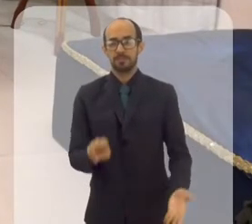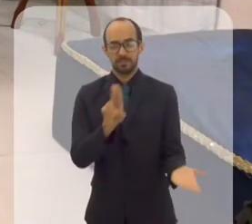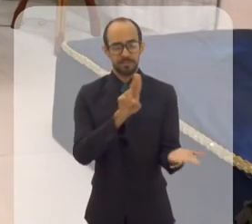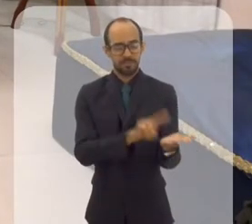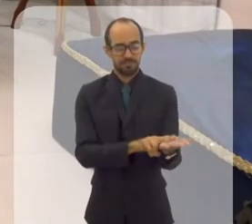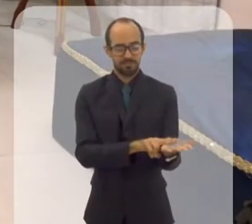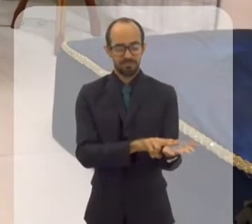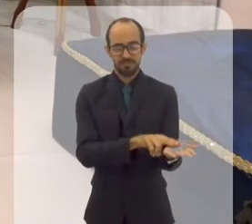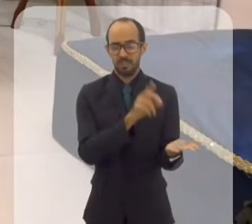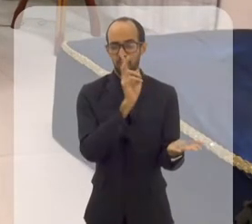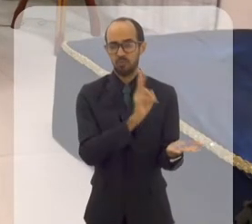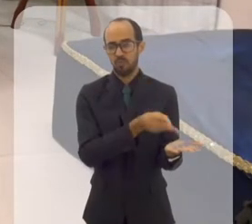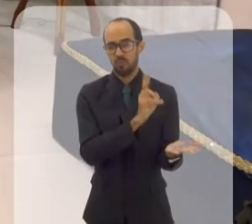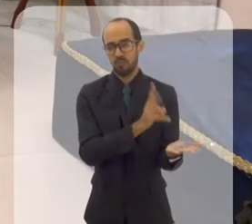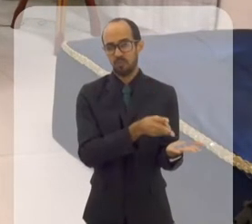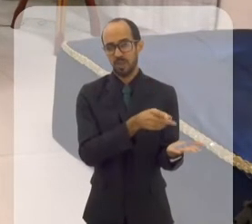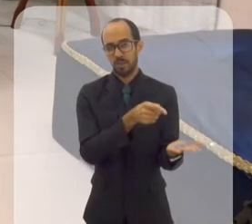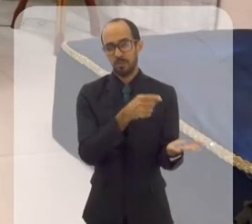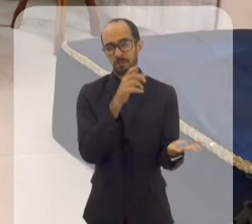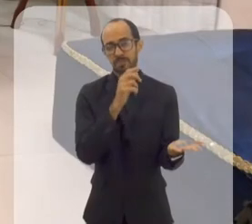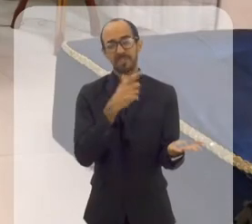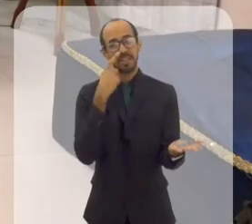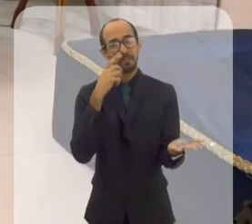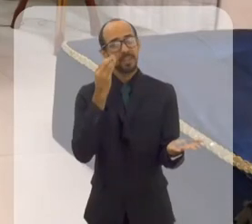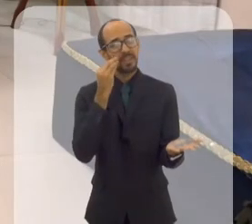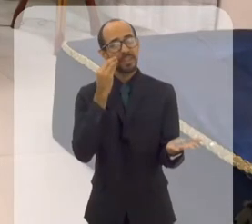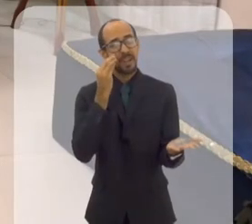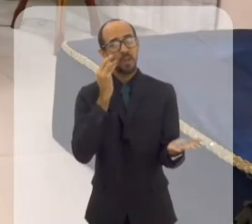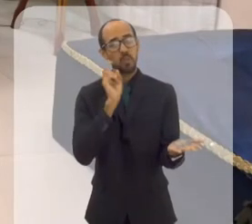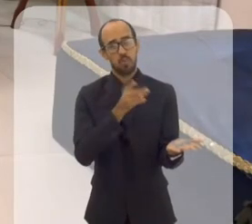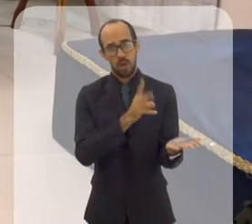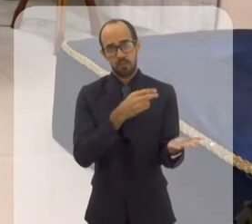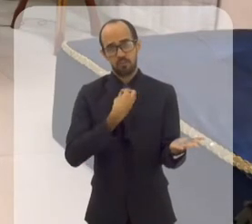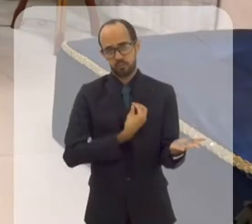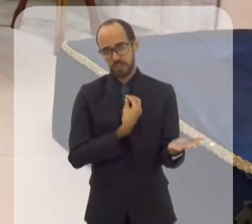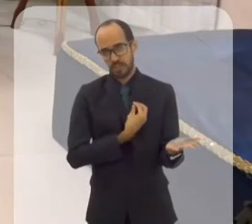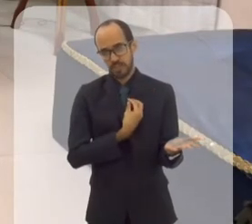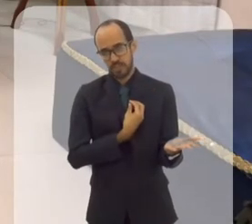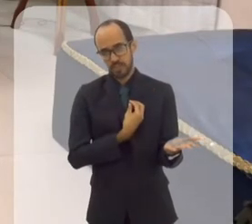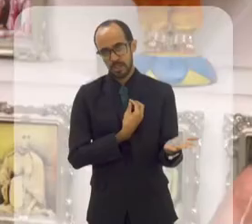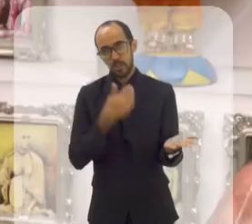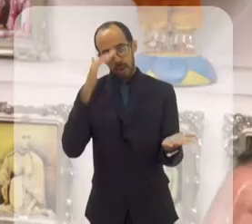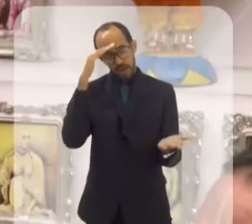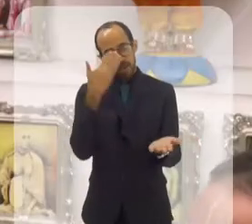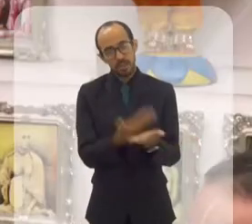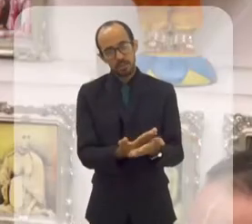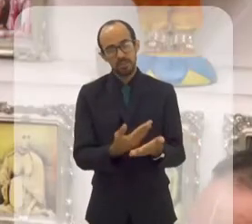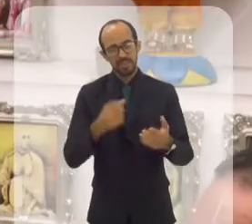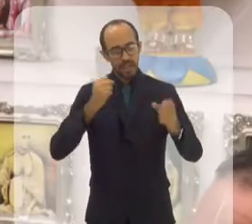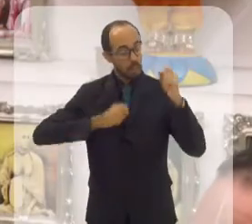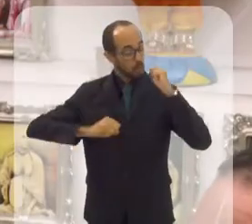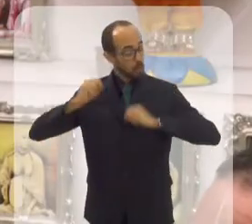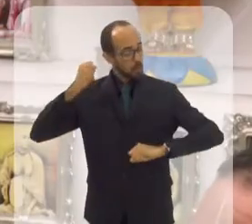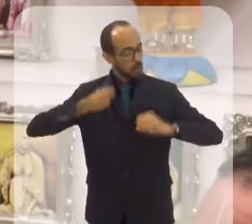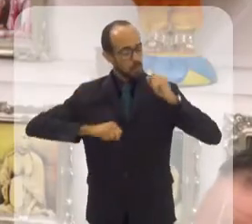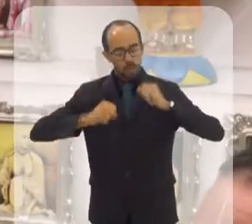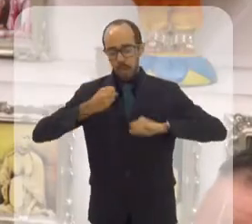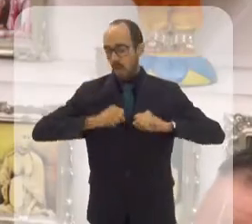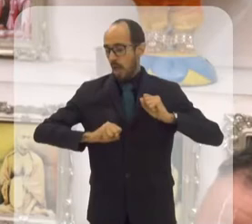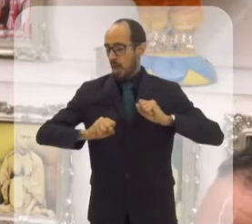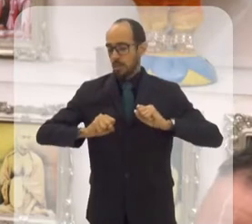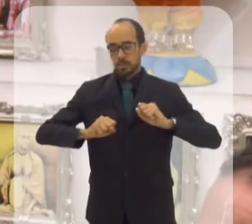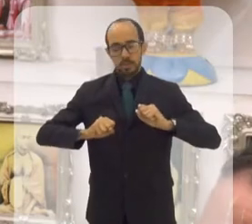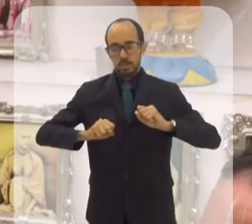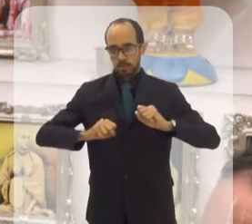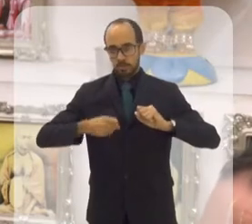ente querido dele que está ali, tem que brigar para que ele sobreviva. Então, eu acredito que ele chegue num momento de estresse,